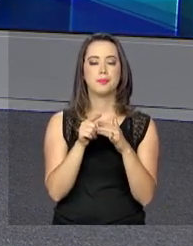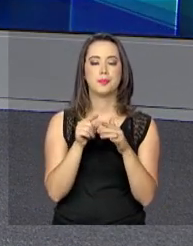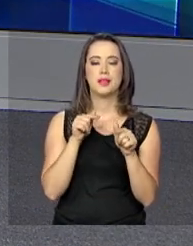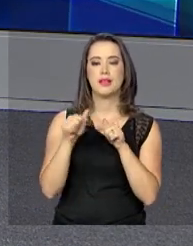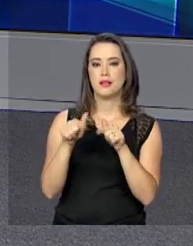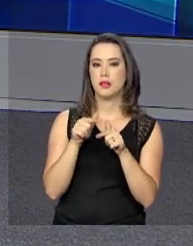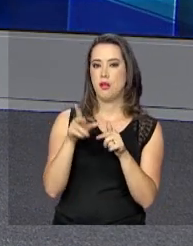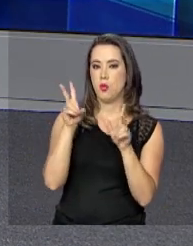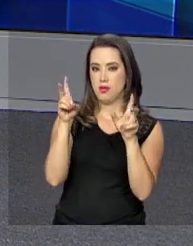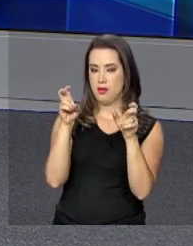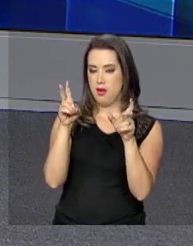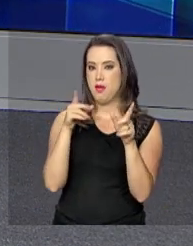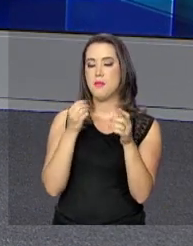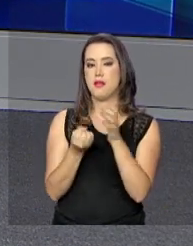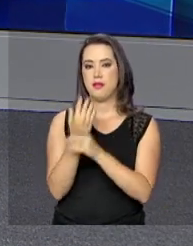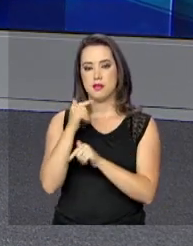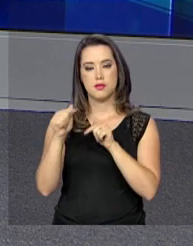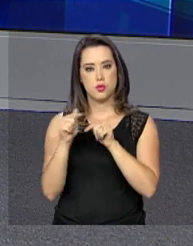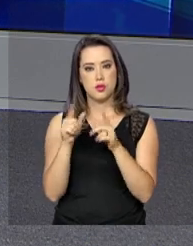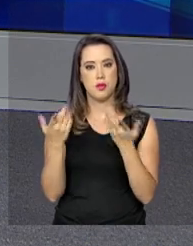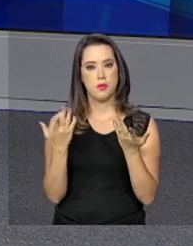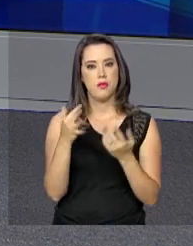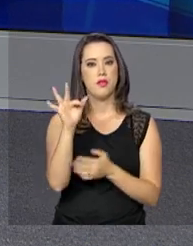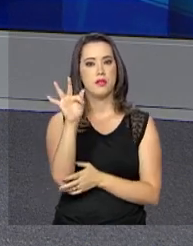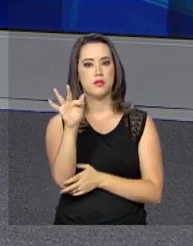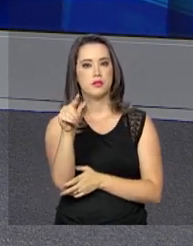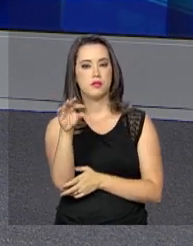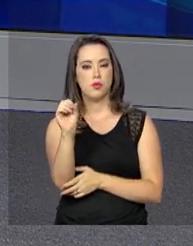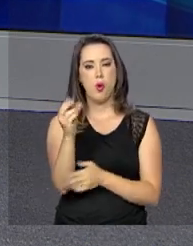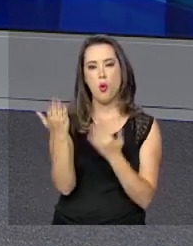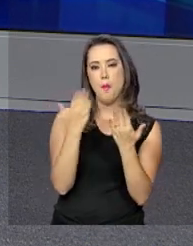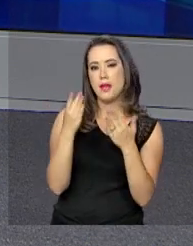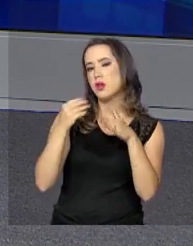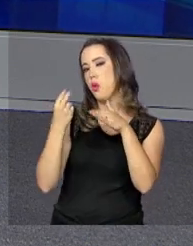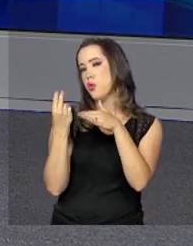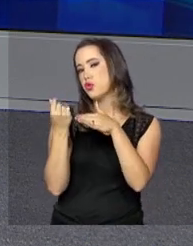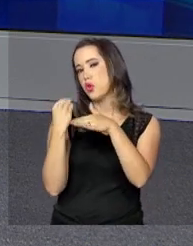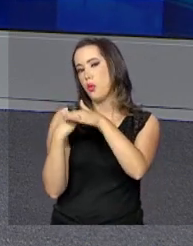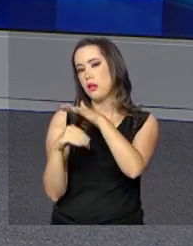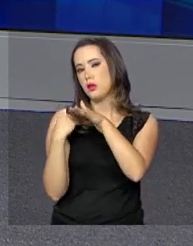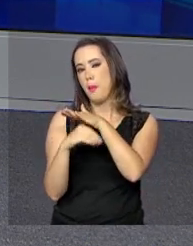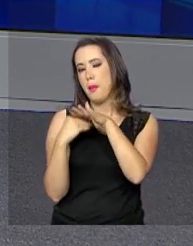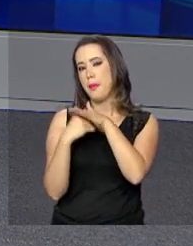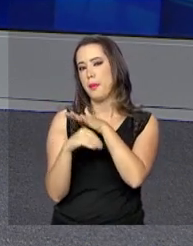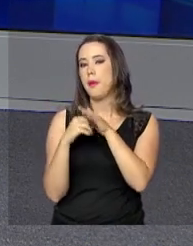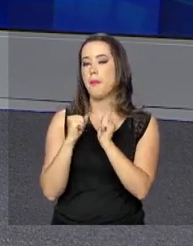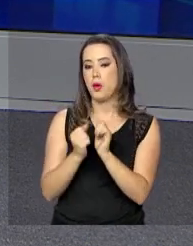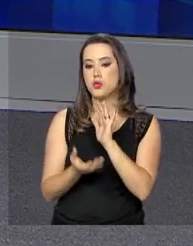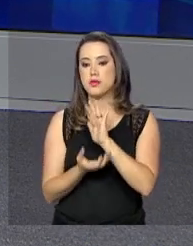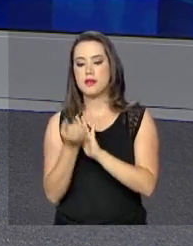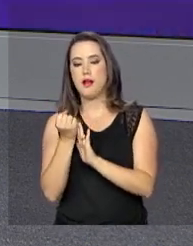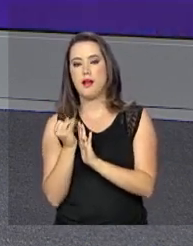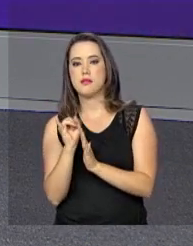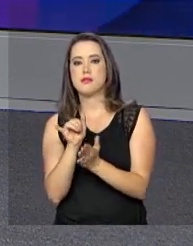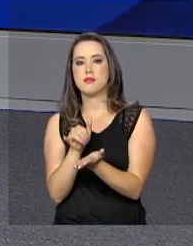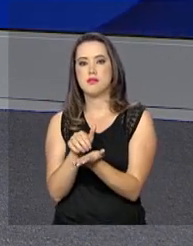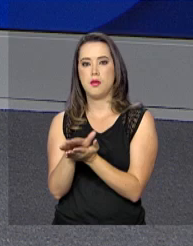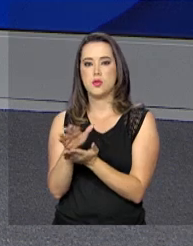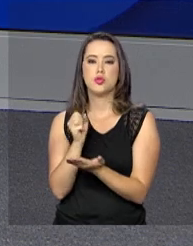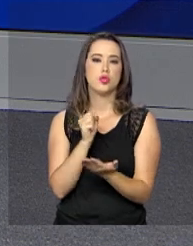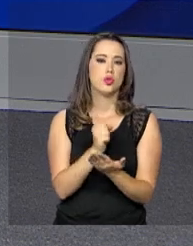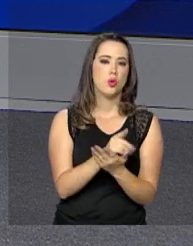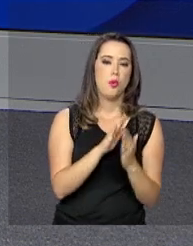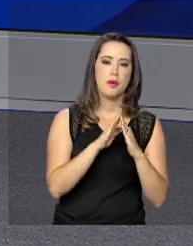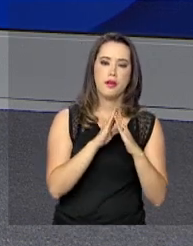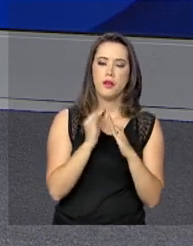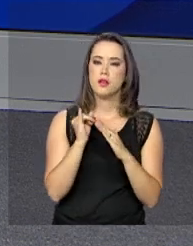fgts é uma espécie de poupança que pode ser sacado em alguns casos como demissão compra de imóveis e quando o trabalhador tem uma